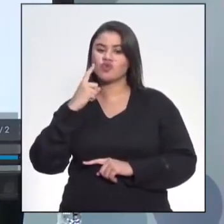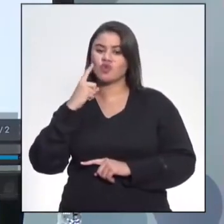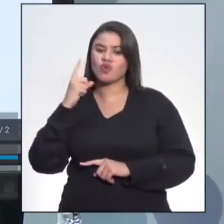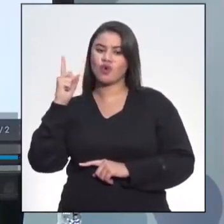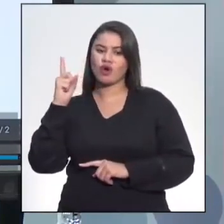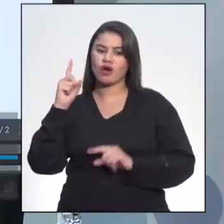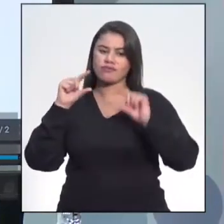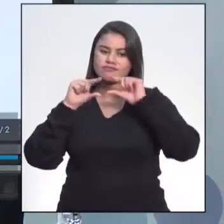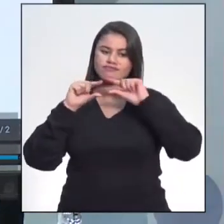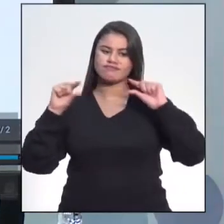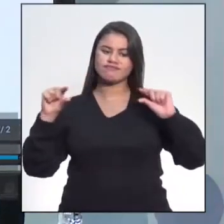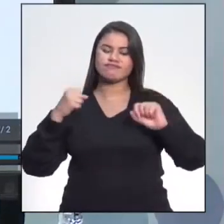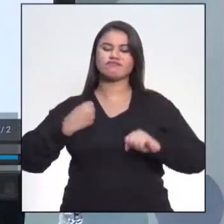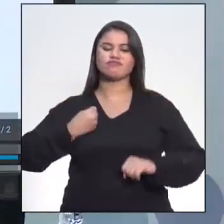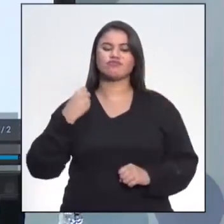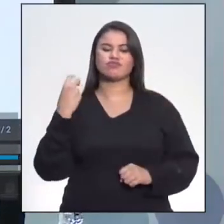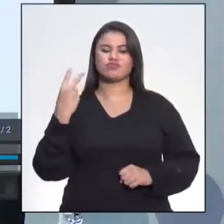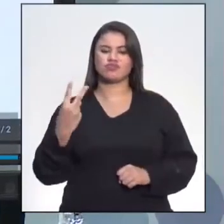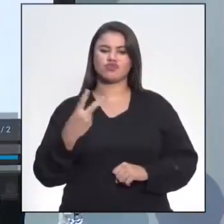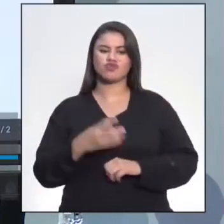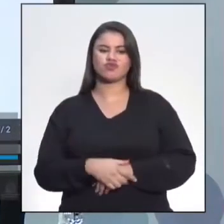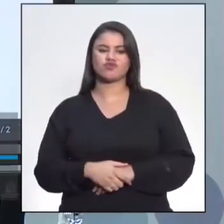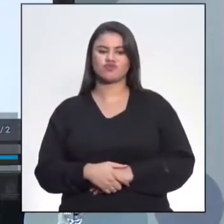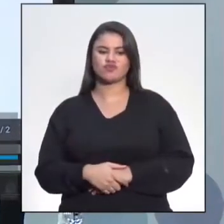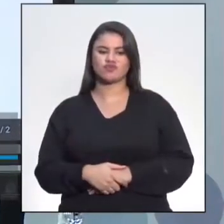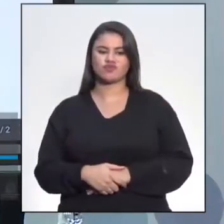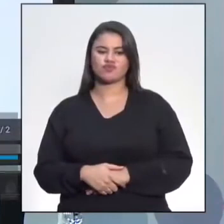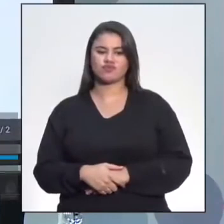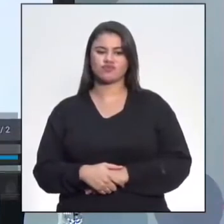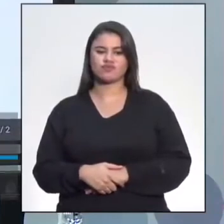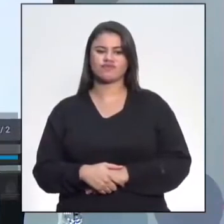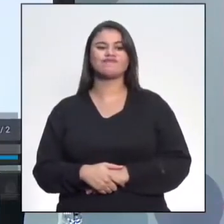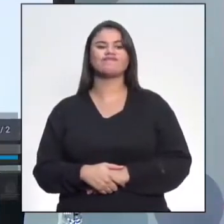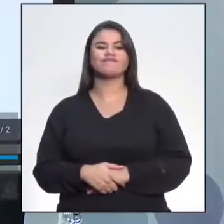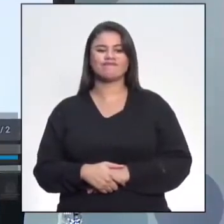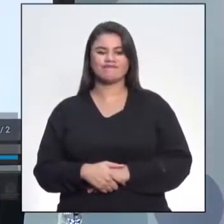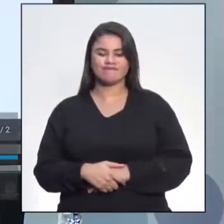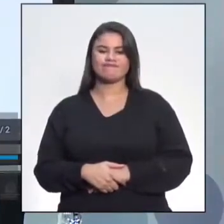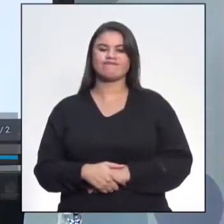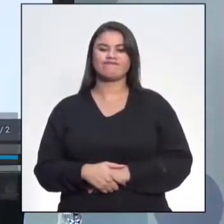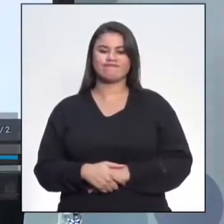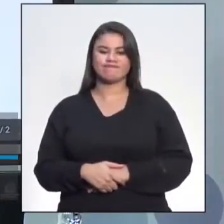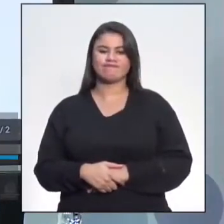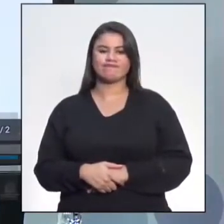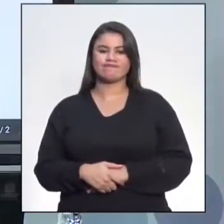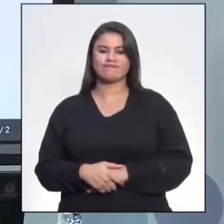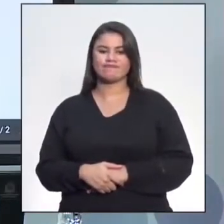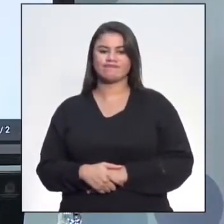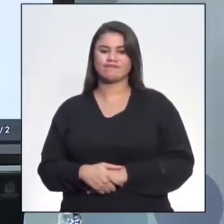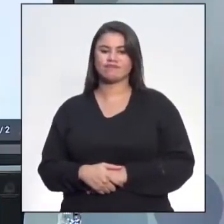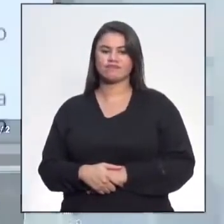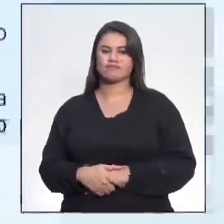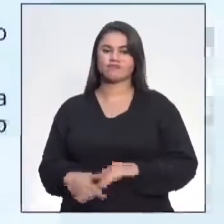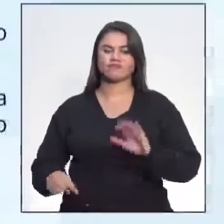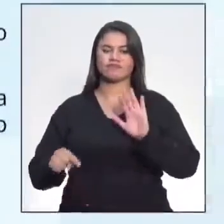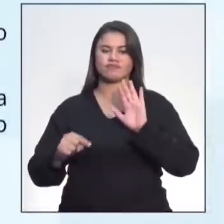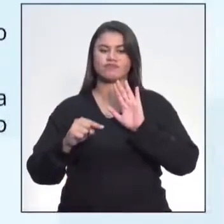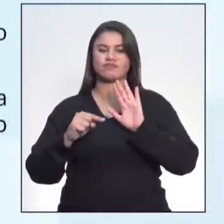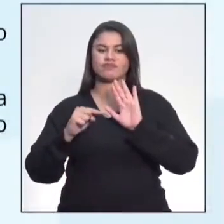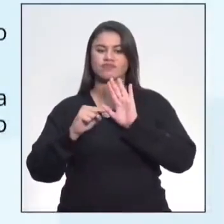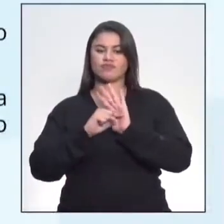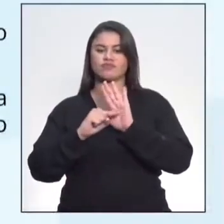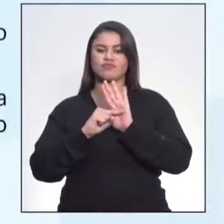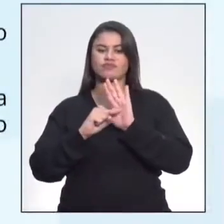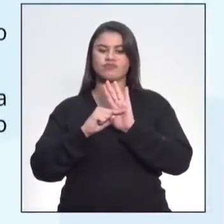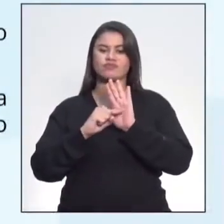número 2? Então, o A vale 2. Muito bem, quem colocou 2, sim? E o coeficiente B, professora, item